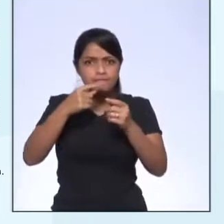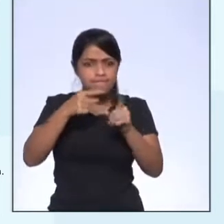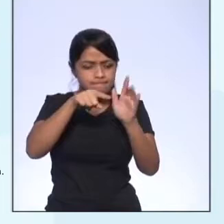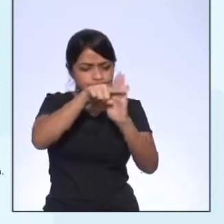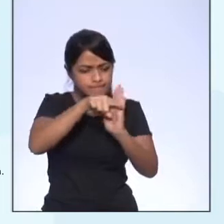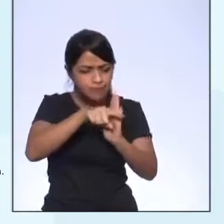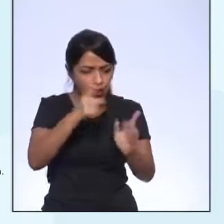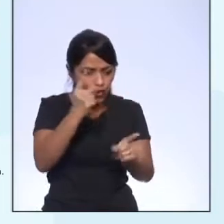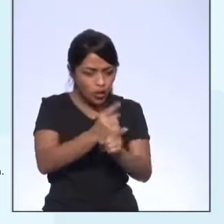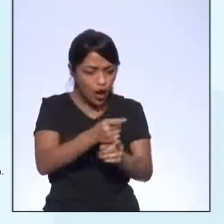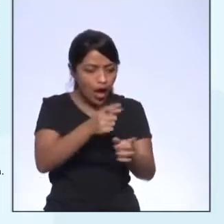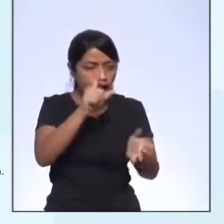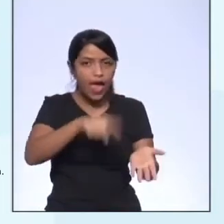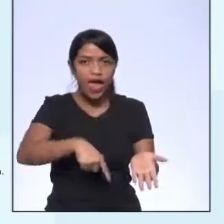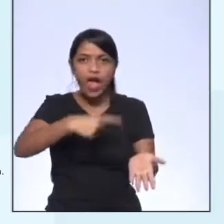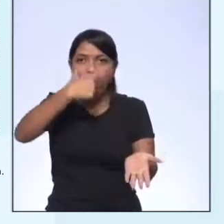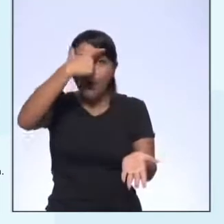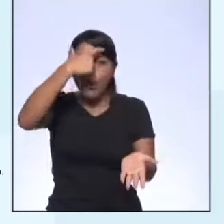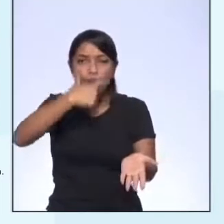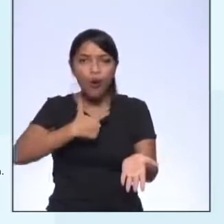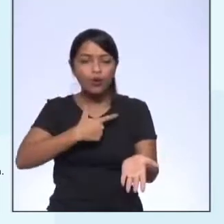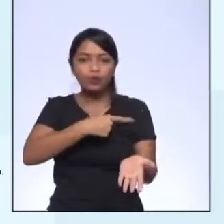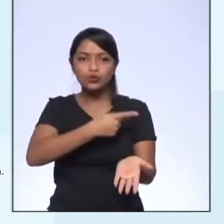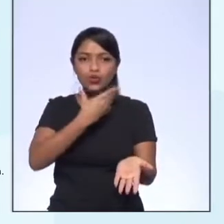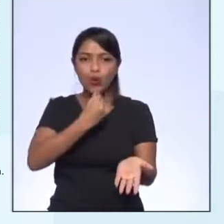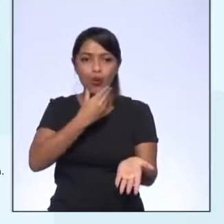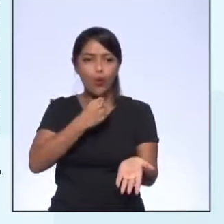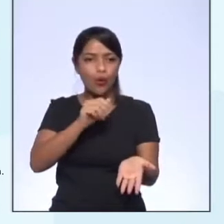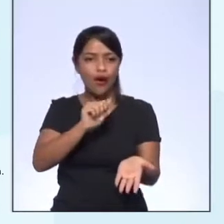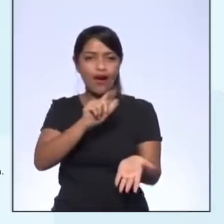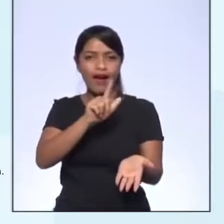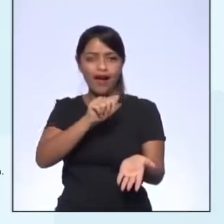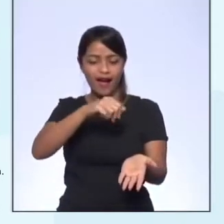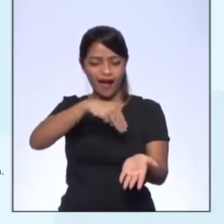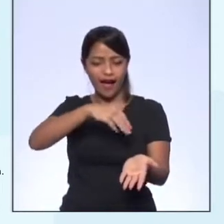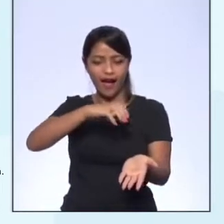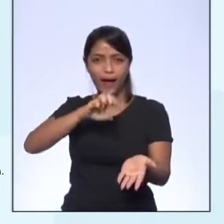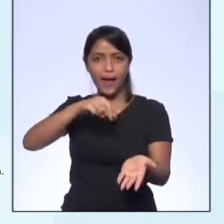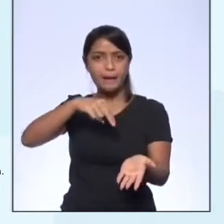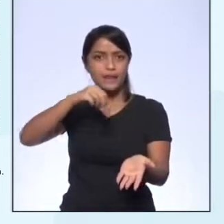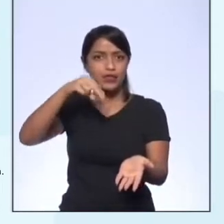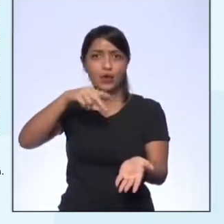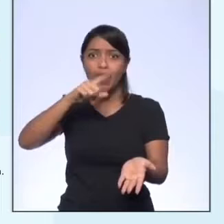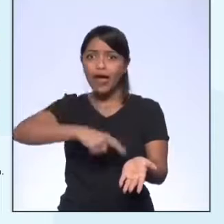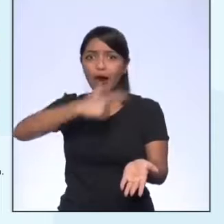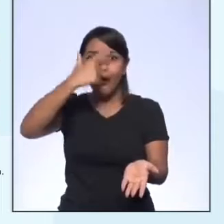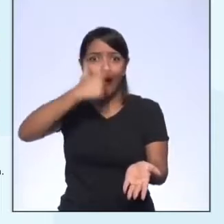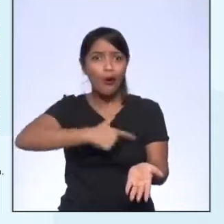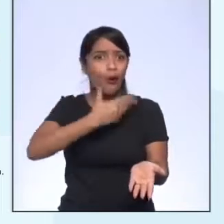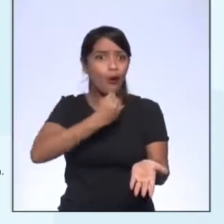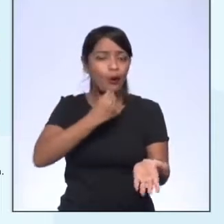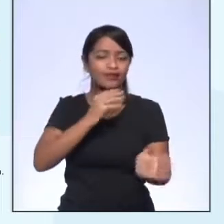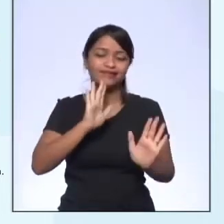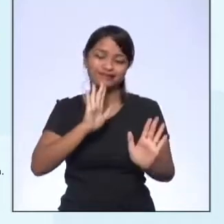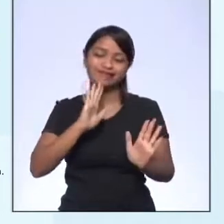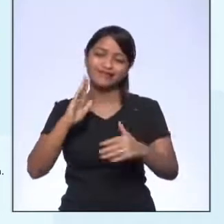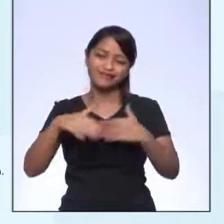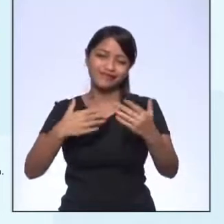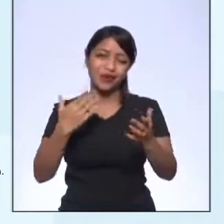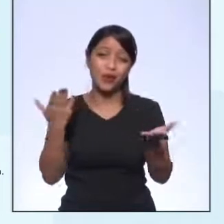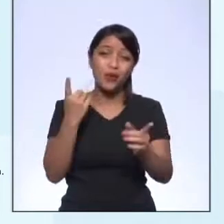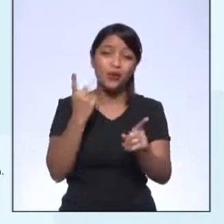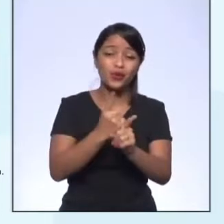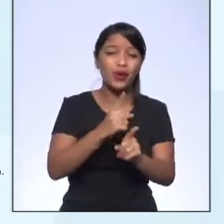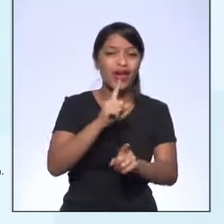grego Agamenon. Daí o nome. Contudo, pesquisas arqueológicas recentes sugerem que a máscara